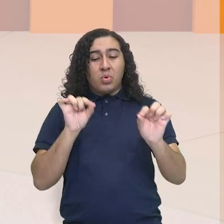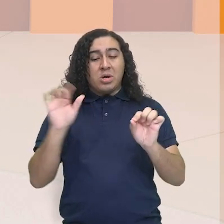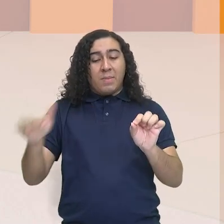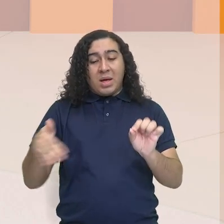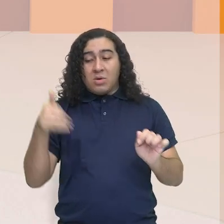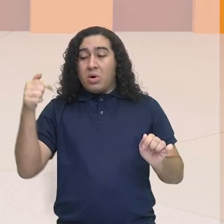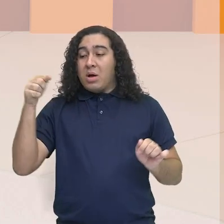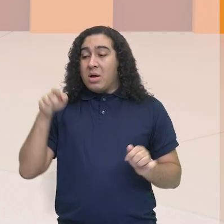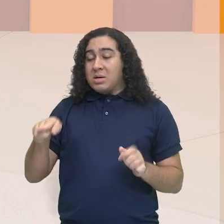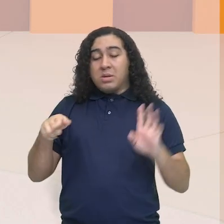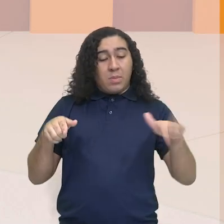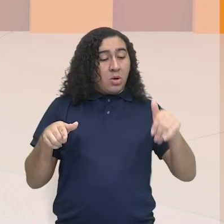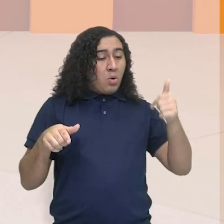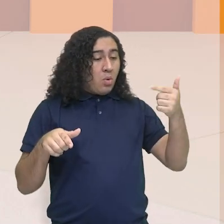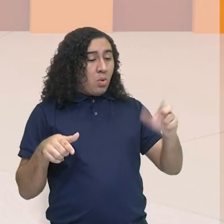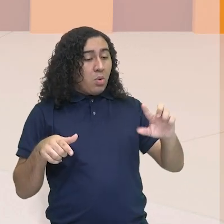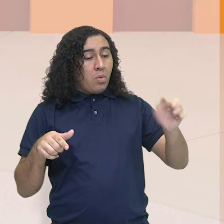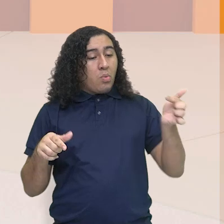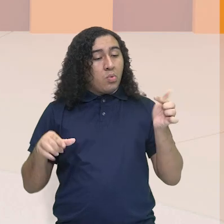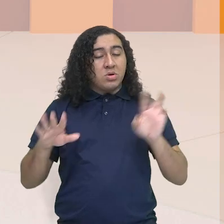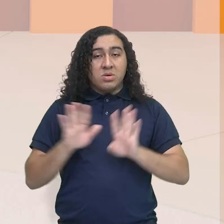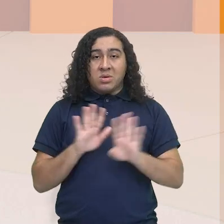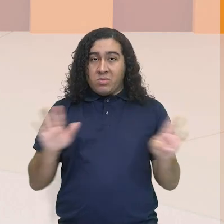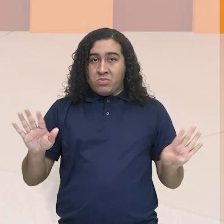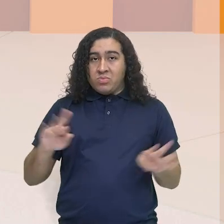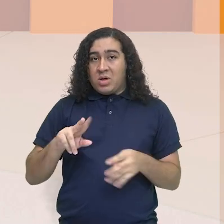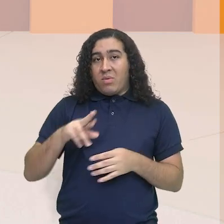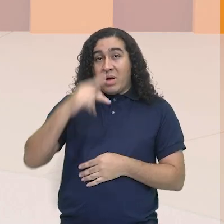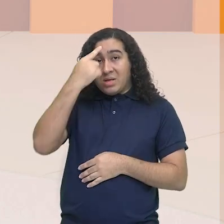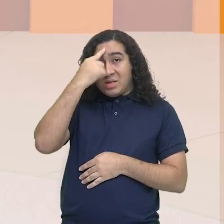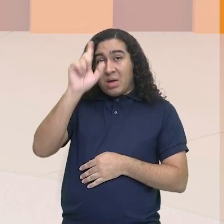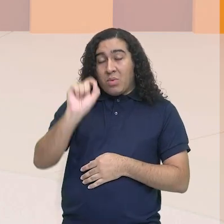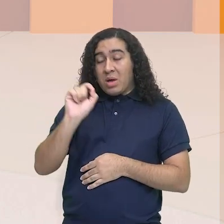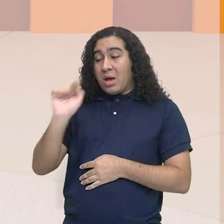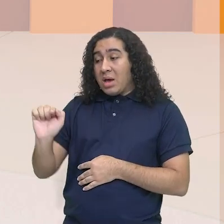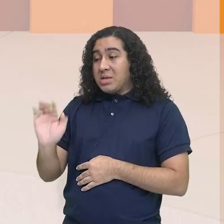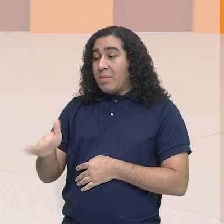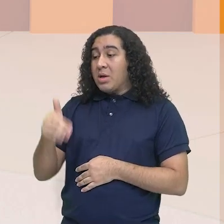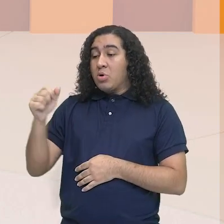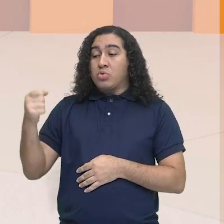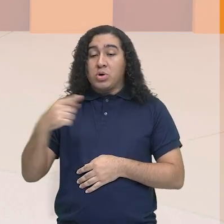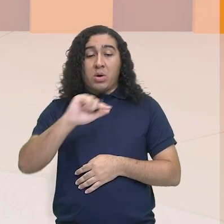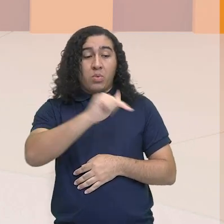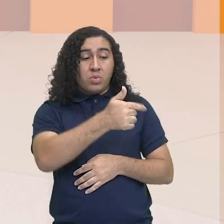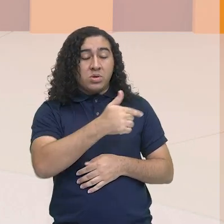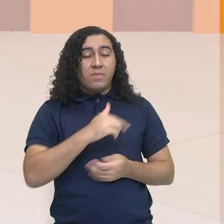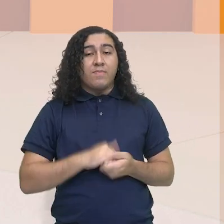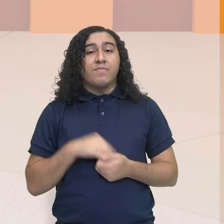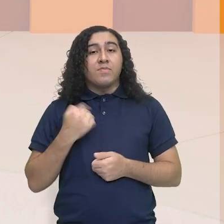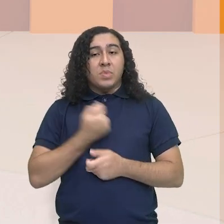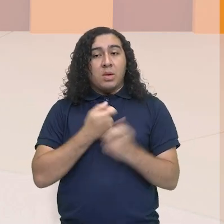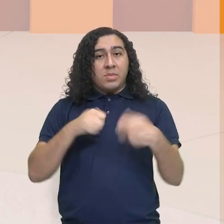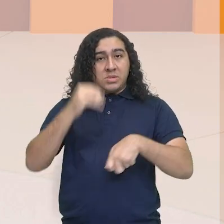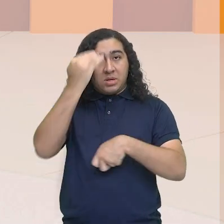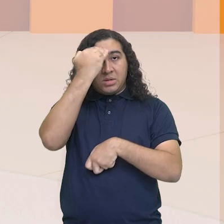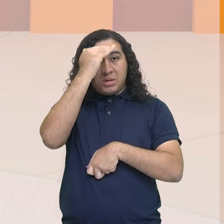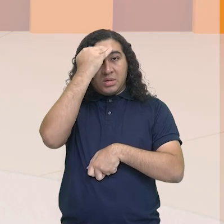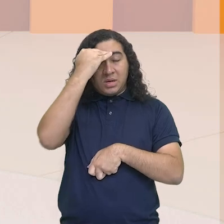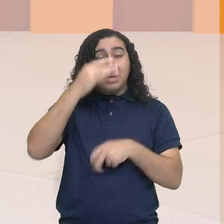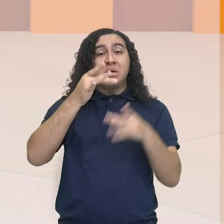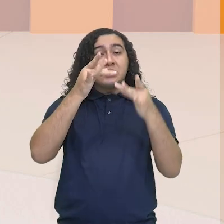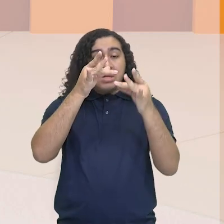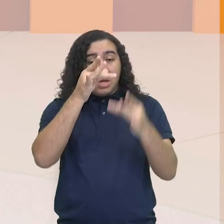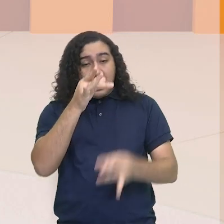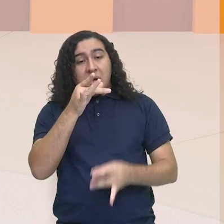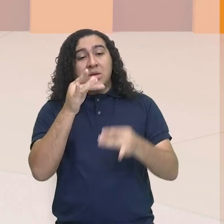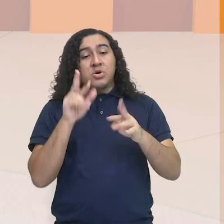coisa do que a outra, e não necessariamente essa ideia de que uma coisa é melhor do que a outra. A gente precisa entender direitinho essas